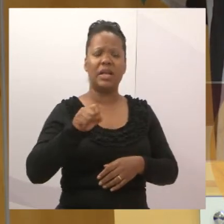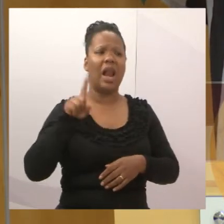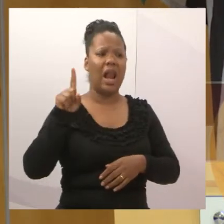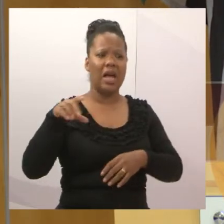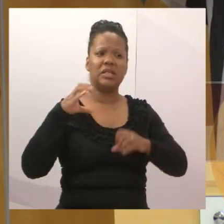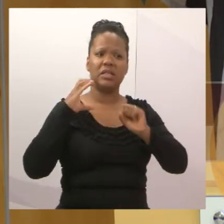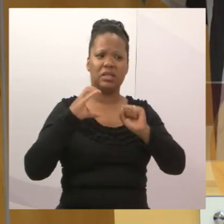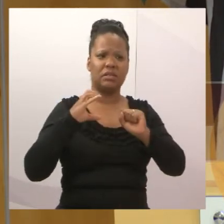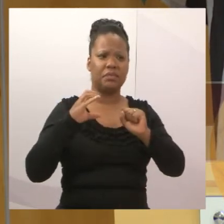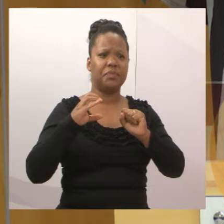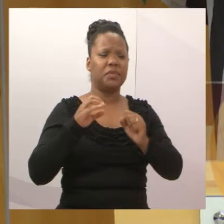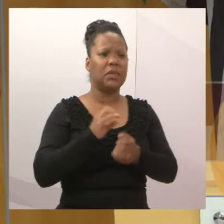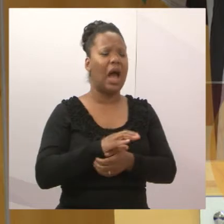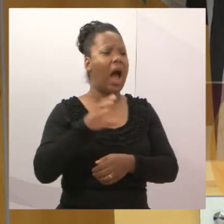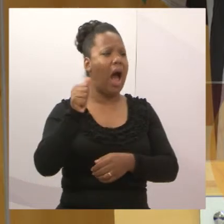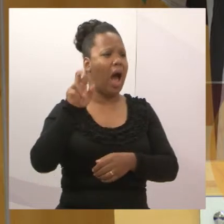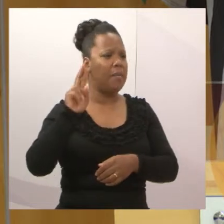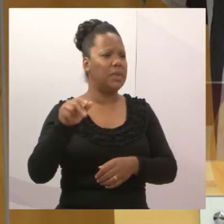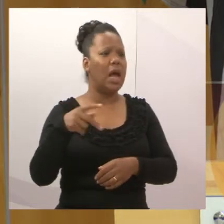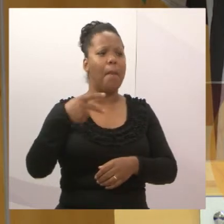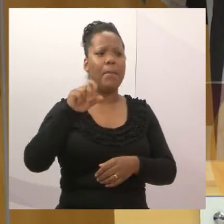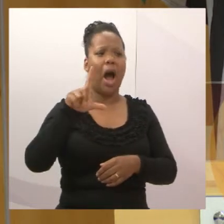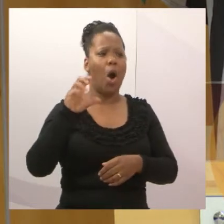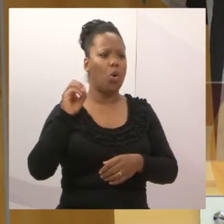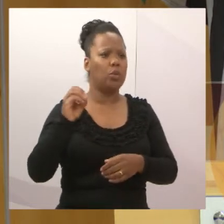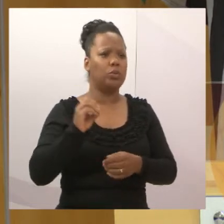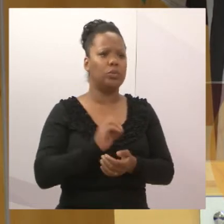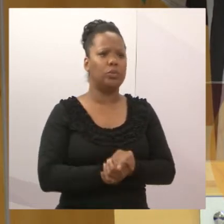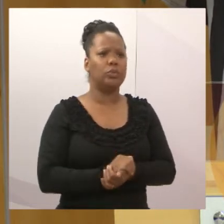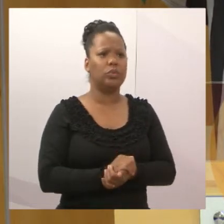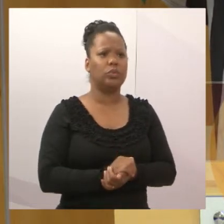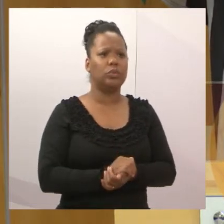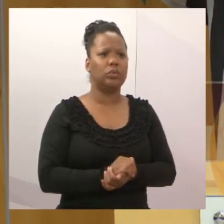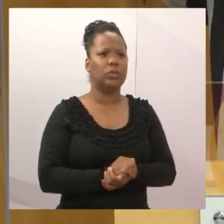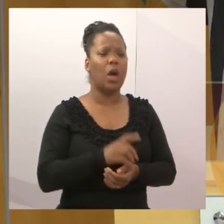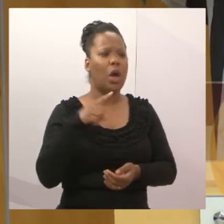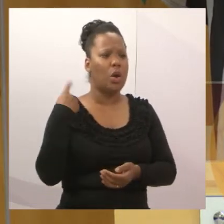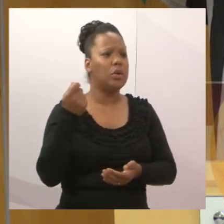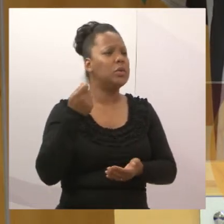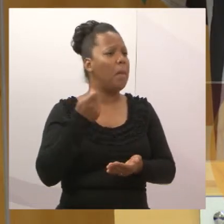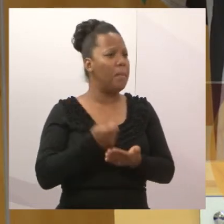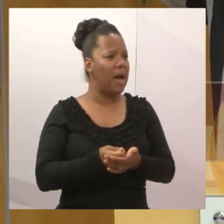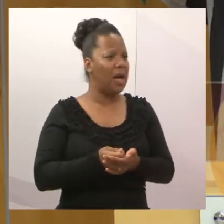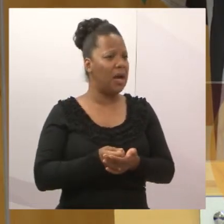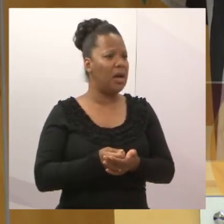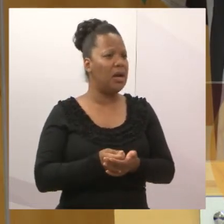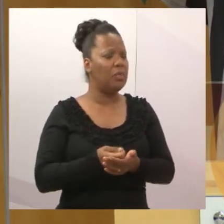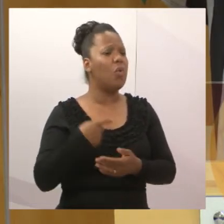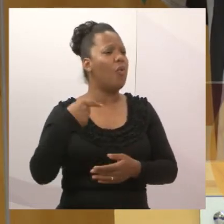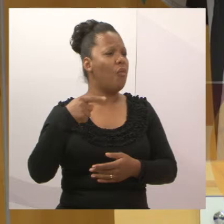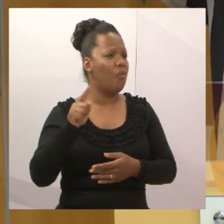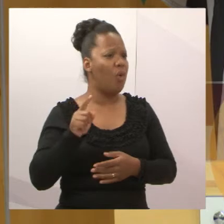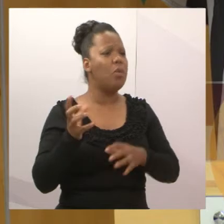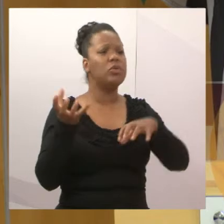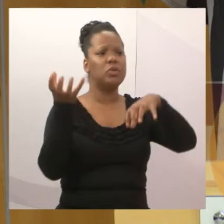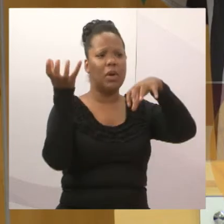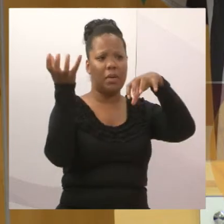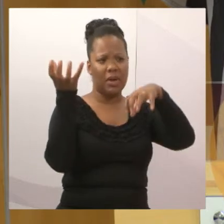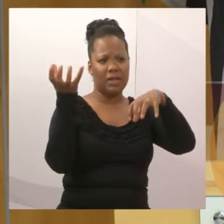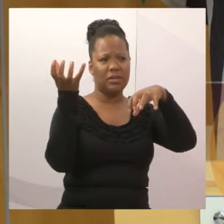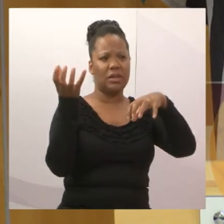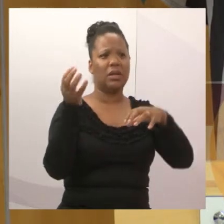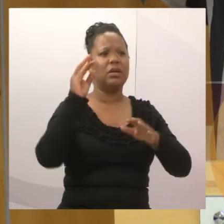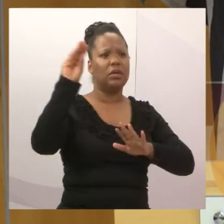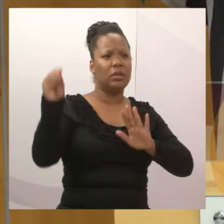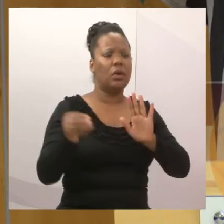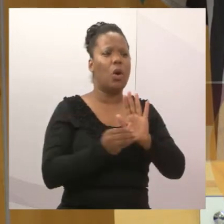Eu, vereador Abner, vereador Paulinho, a gente foi com recursos próprios, pagamos a passagem do nosso bolso para Brasília e trouxemos uma emenda